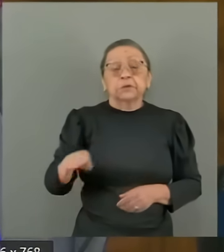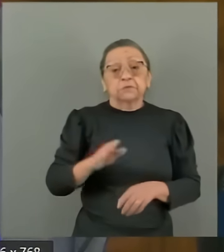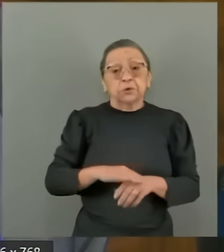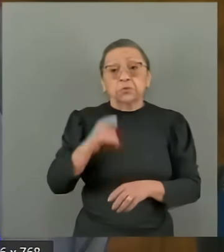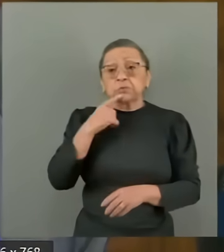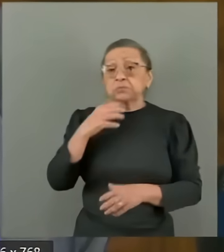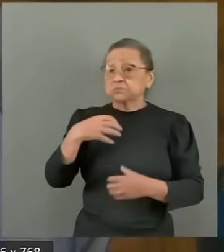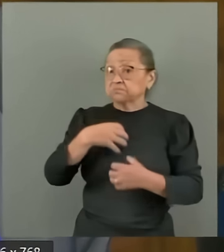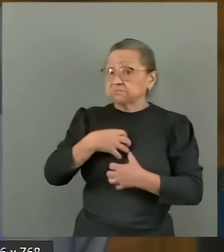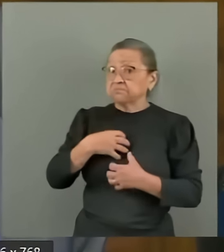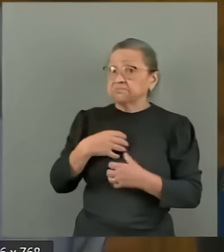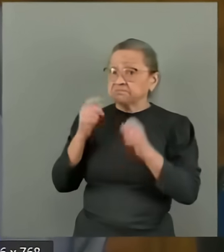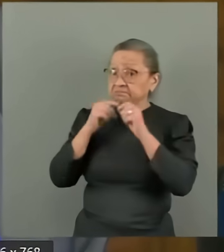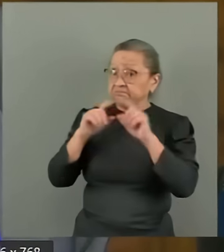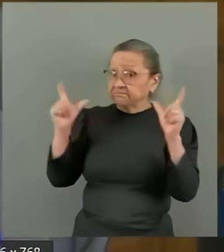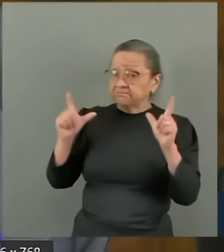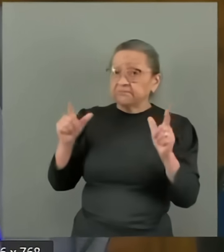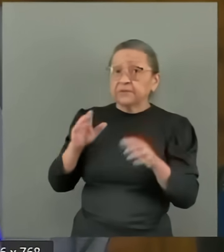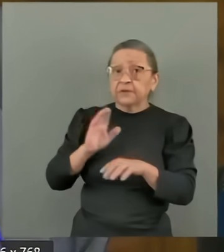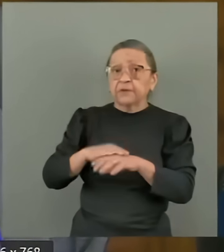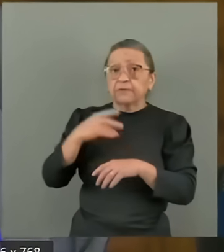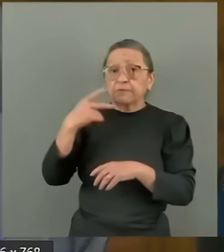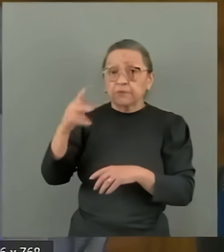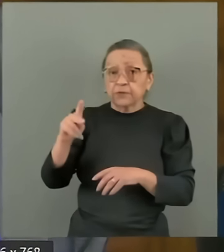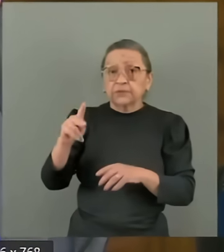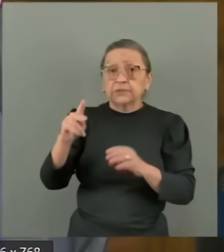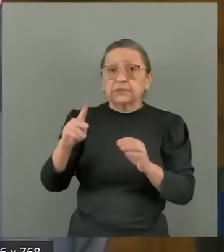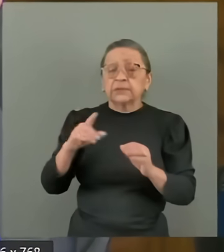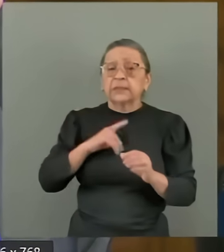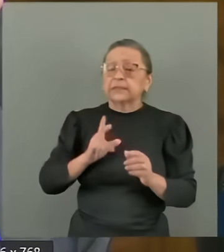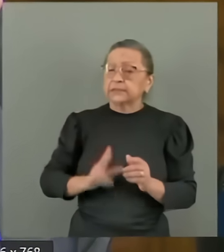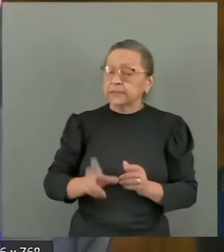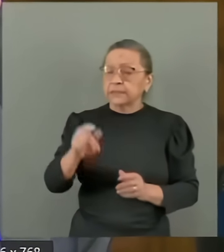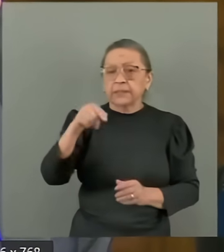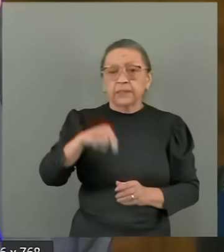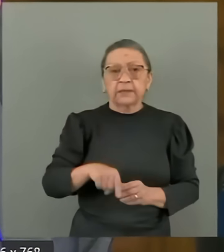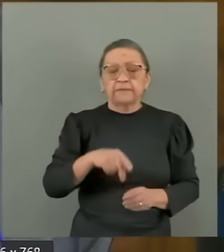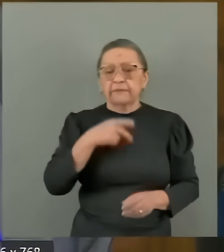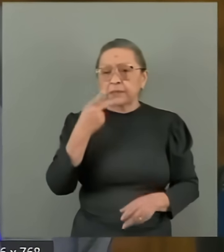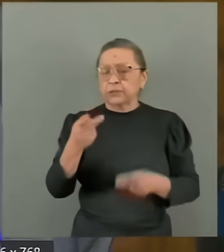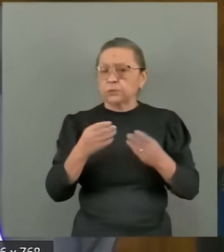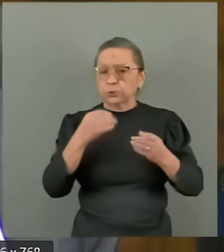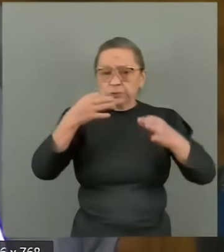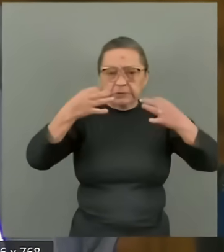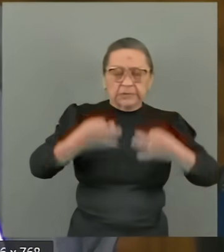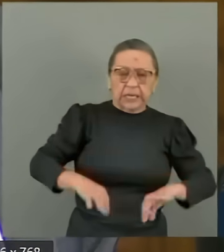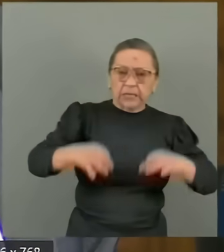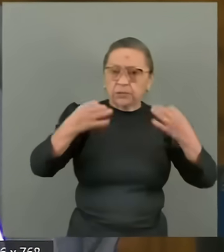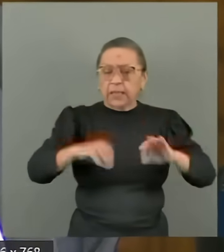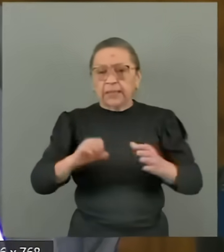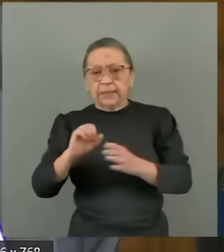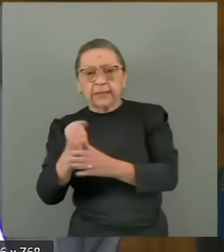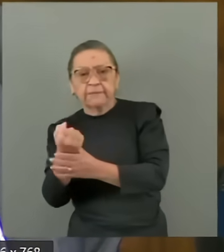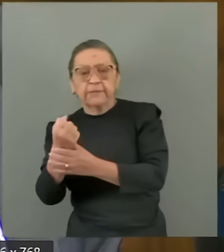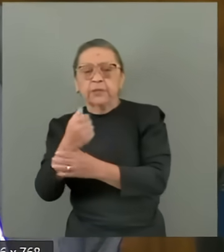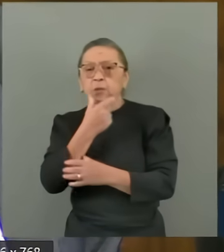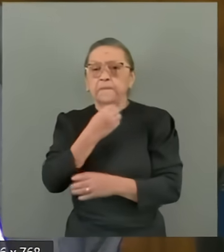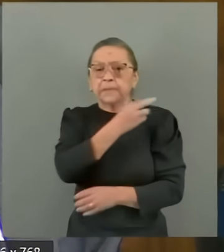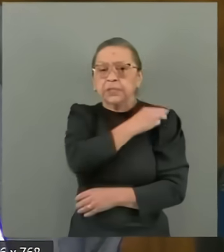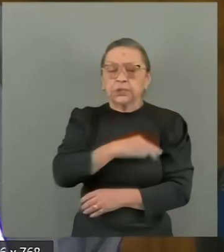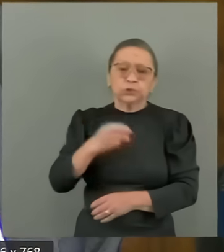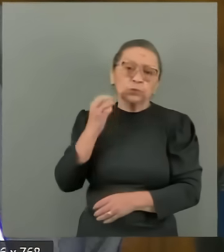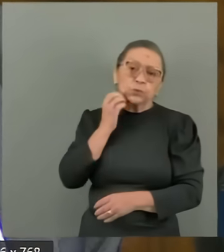bastante inusitado. E Vossa Excelência, Vossa Senhoria, está o tempo todo aqui muito correto defendendo o ministro Lupe e